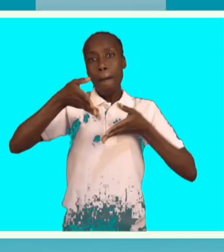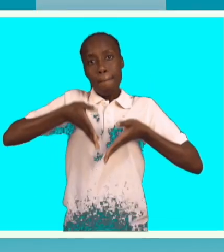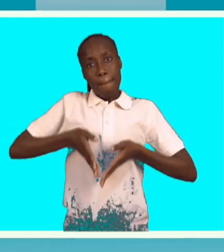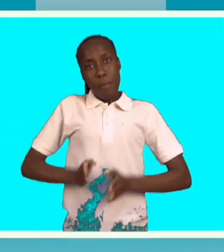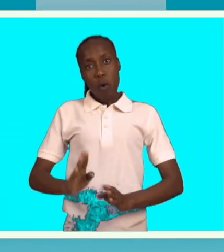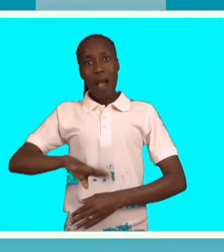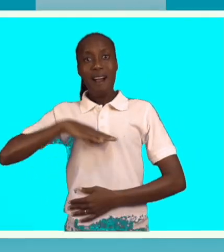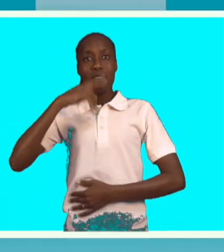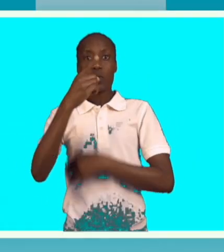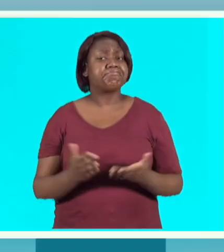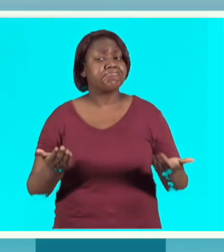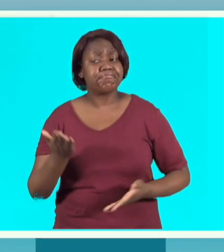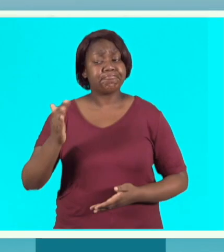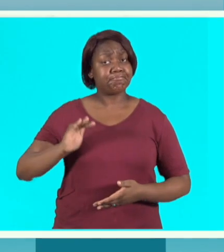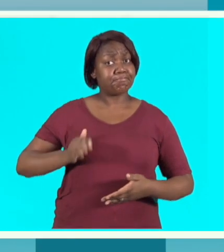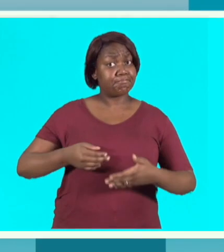a criança com 17.